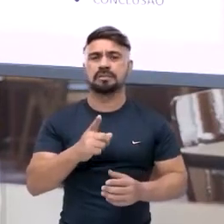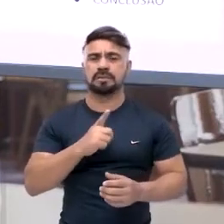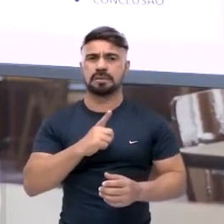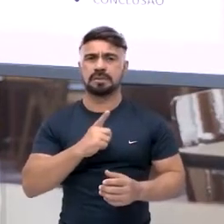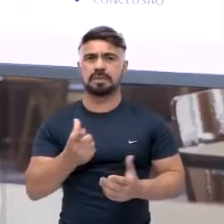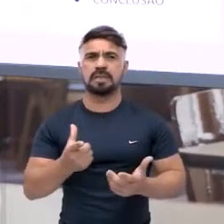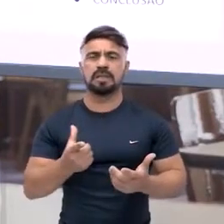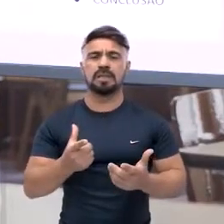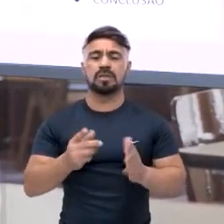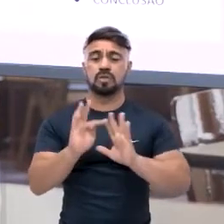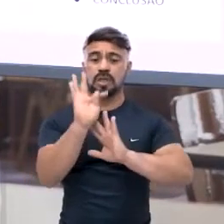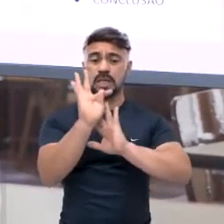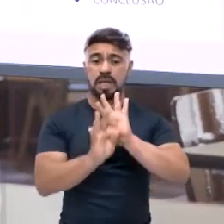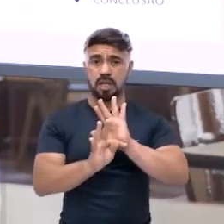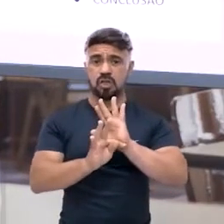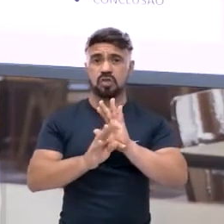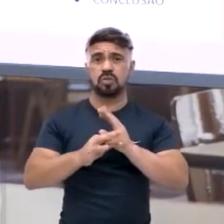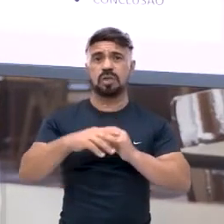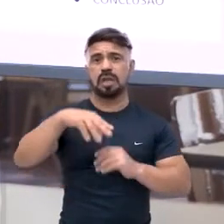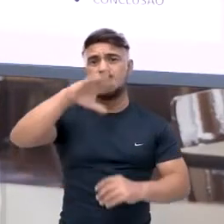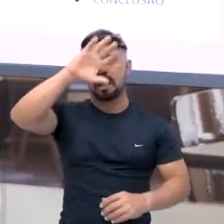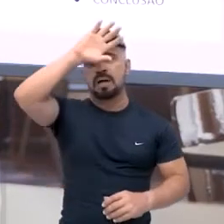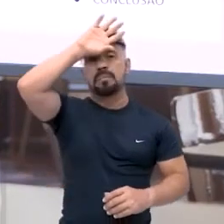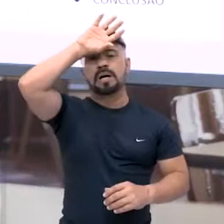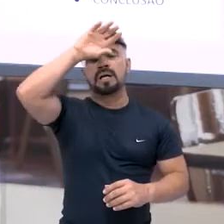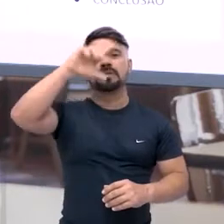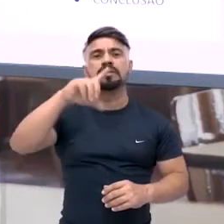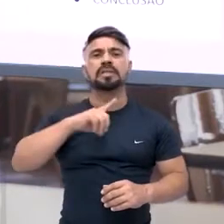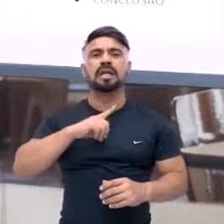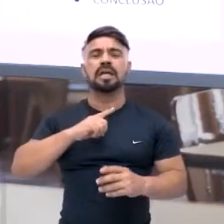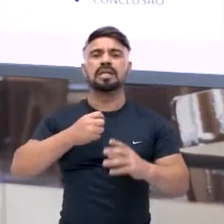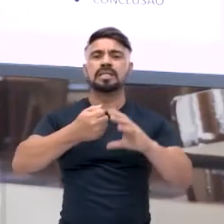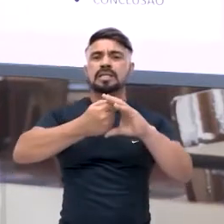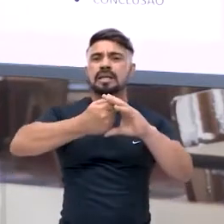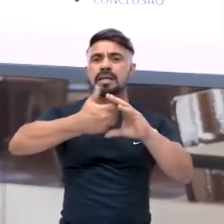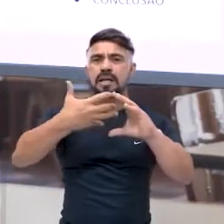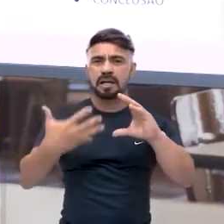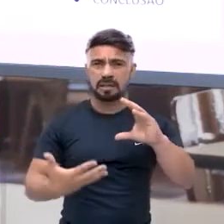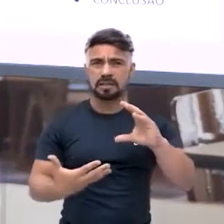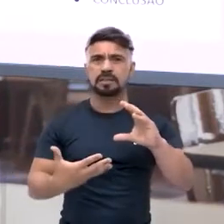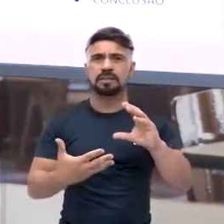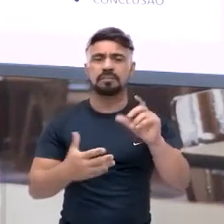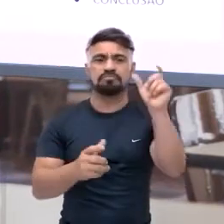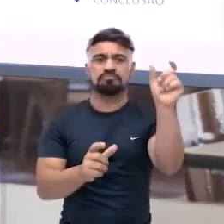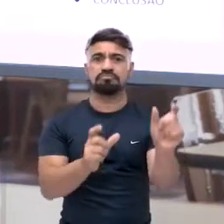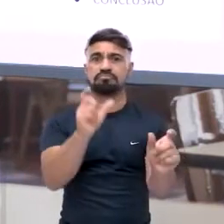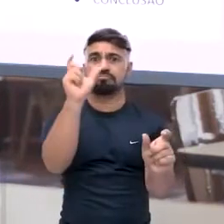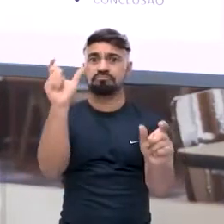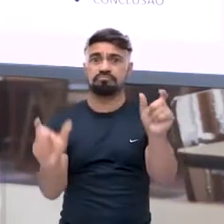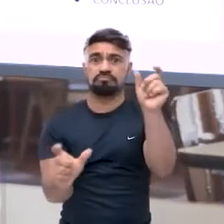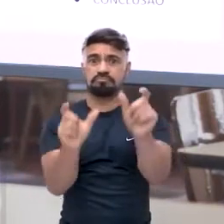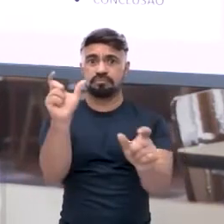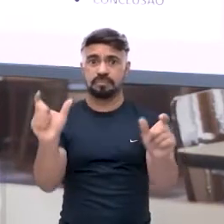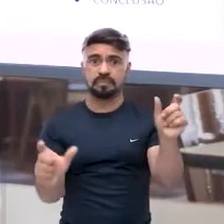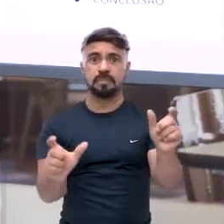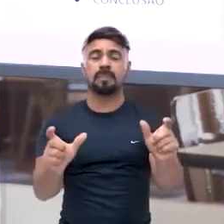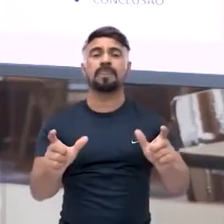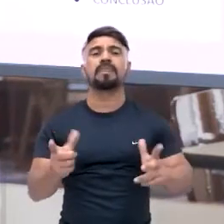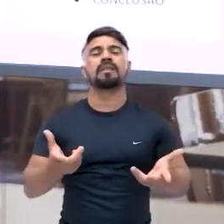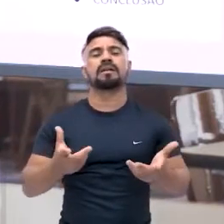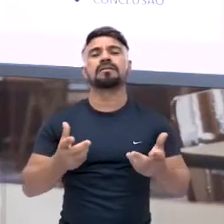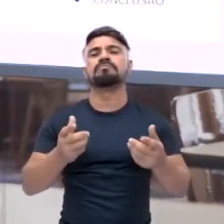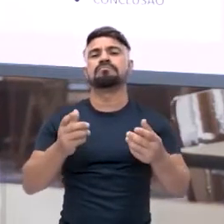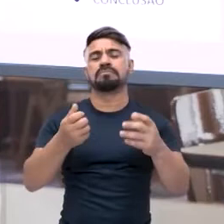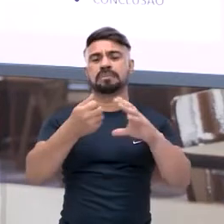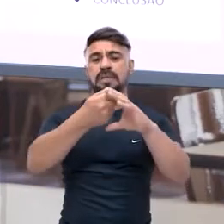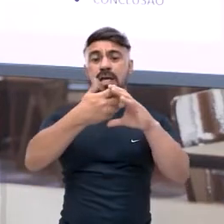em se tratando de um texto dramático, nós vamos ter as características desses personagens. E como